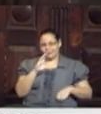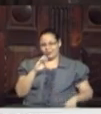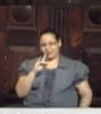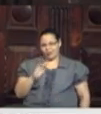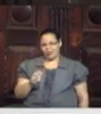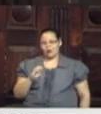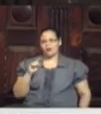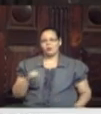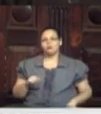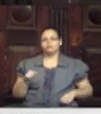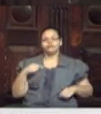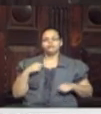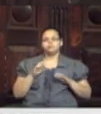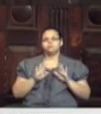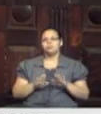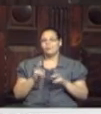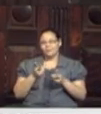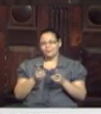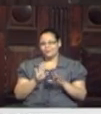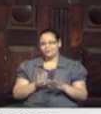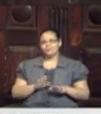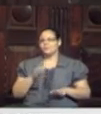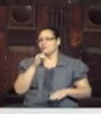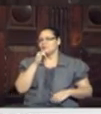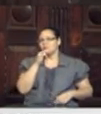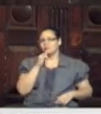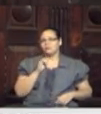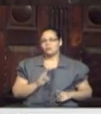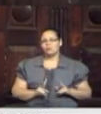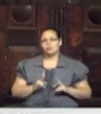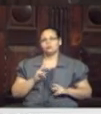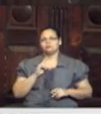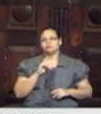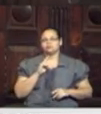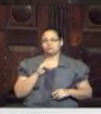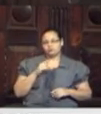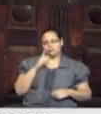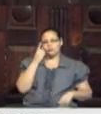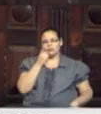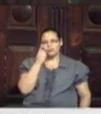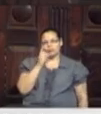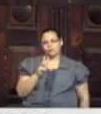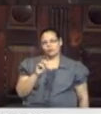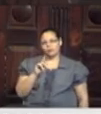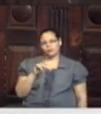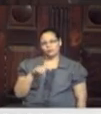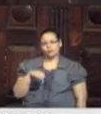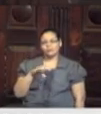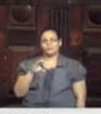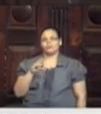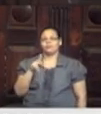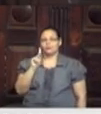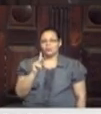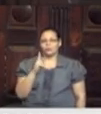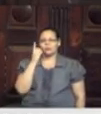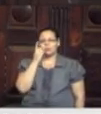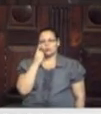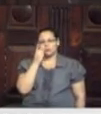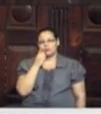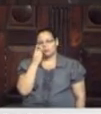é um patrimônio imaterial. Poderíamos até, deputado Valdec, deputado Luiz Martins, apresentar,